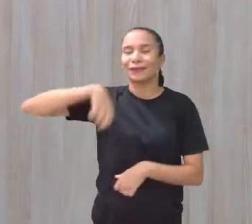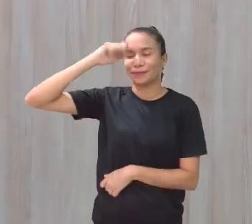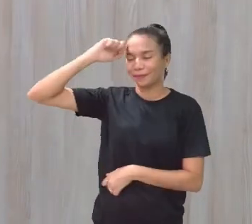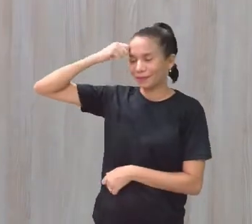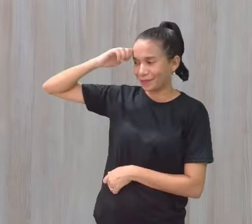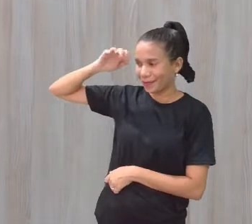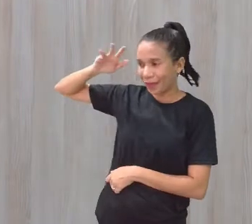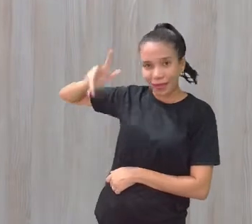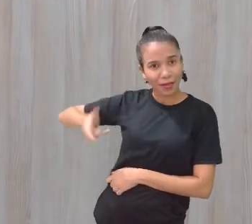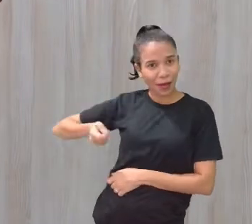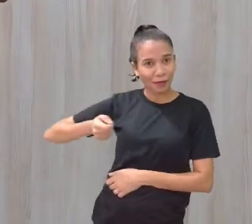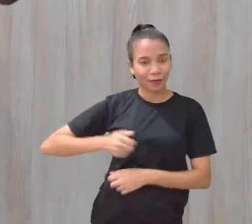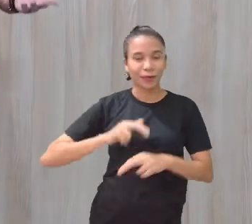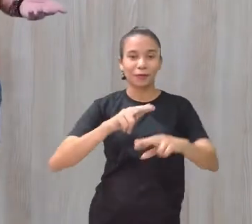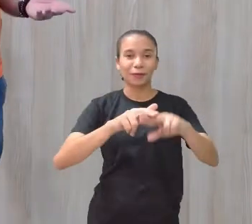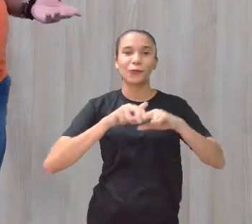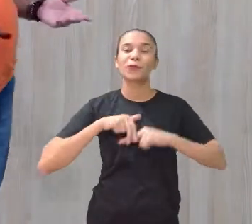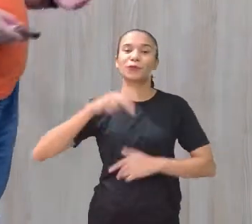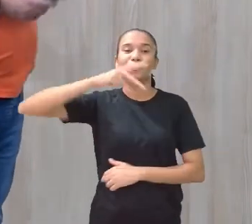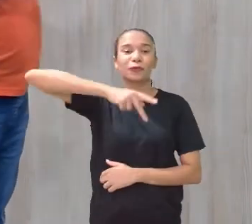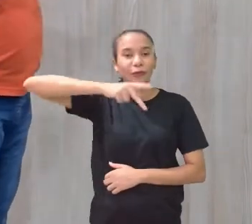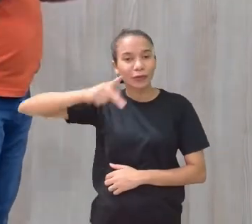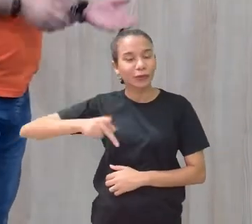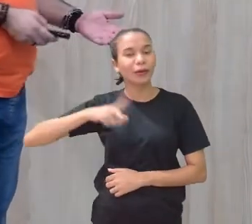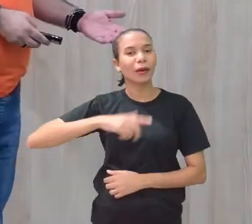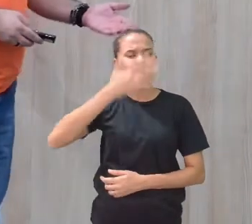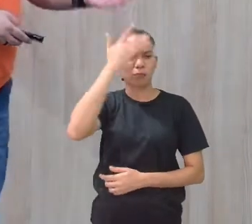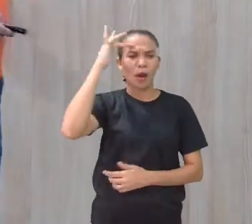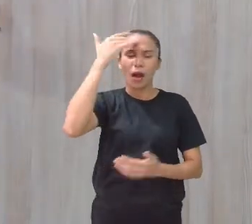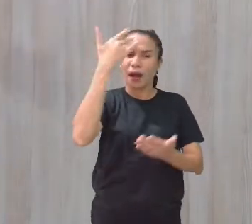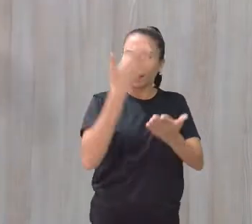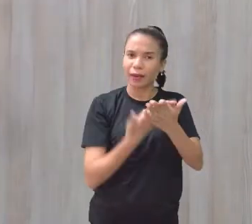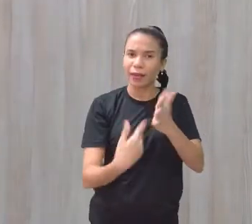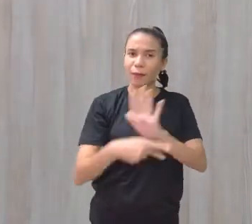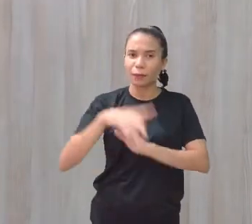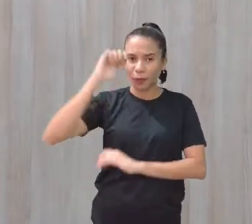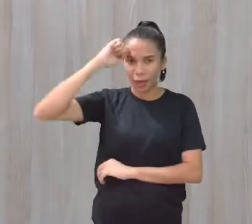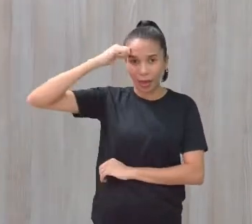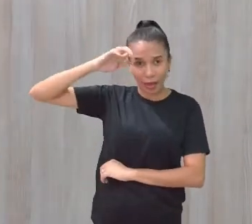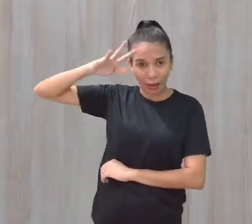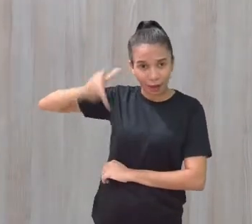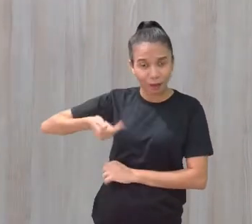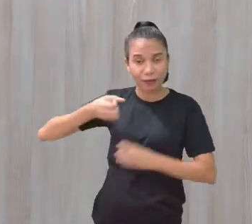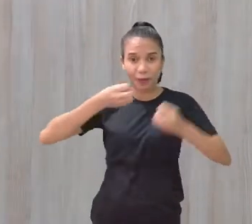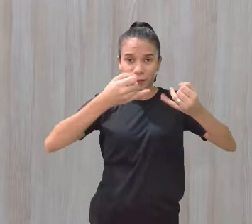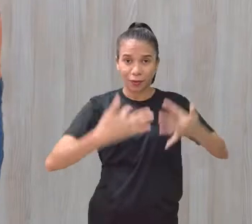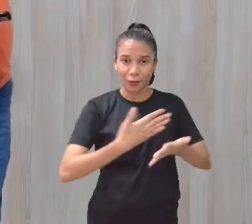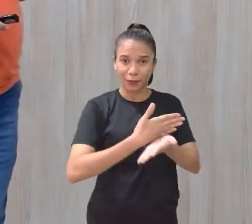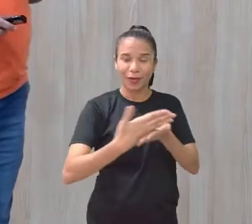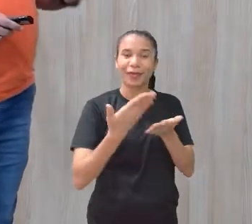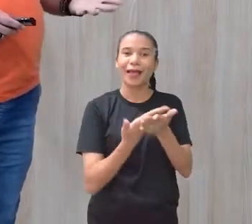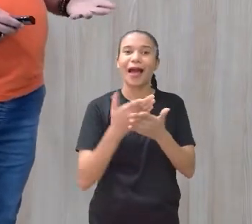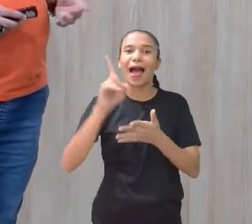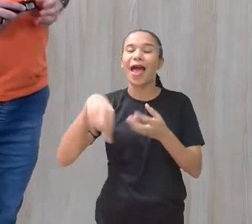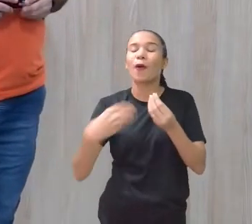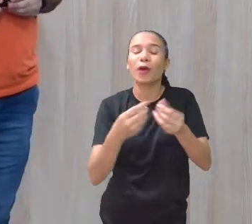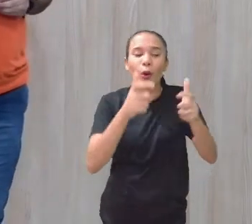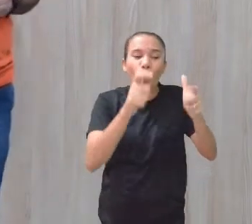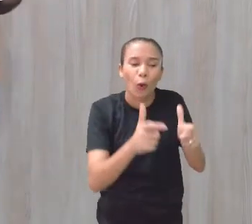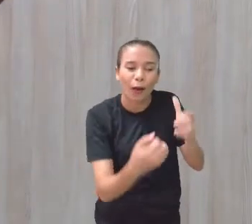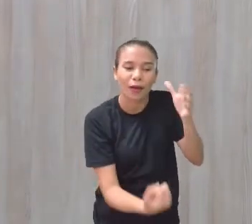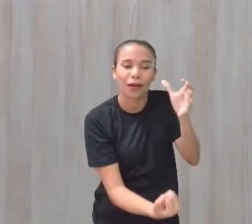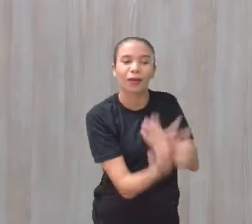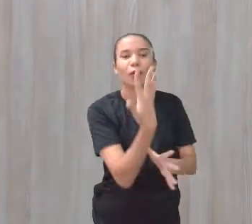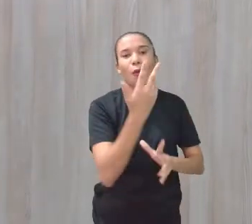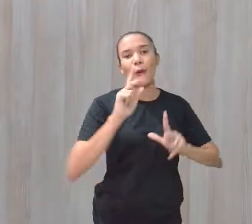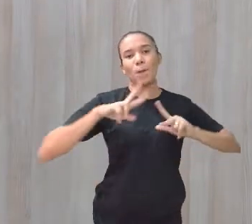continente africano. Por isso, né, professora, que acredita-se, né, que a África, como a senhora falou no início da aula, é o berço da